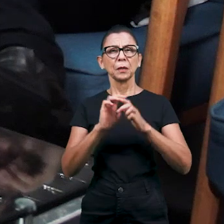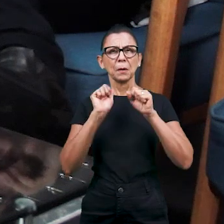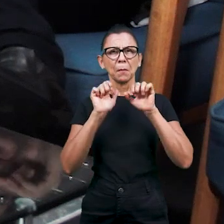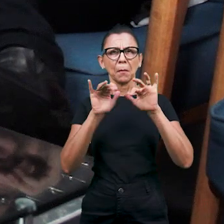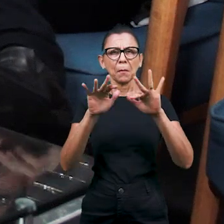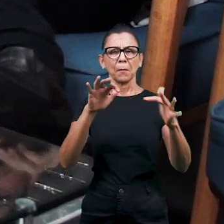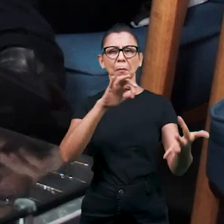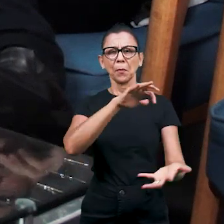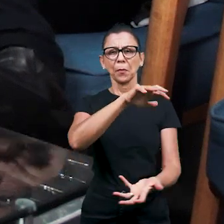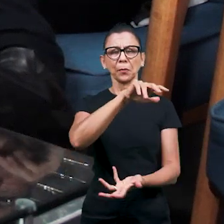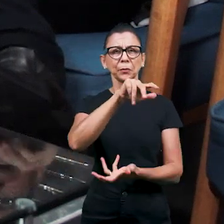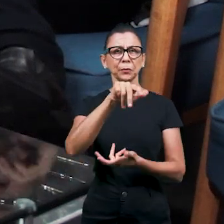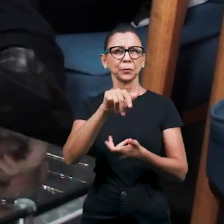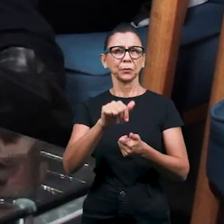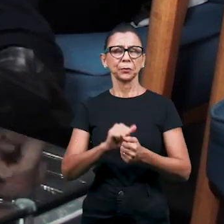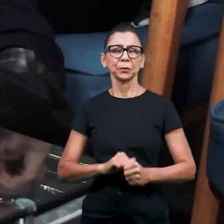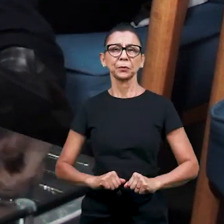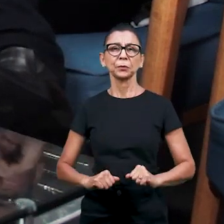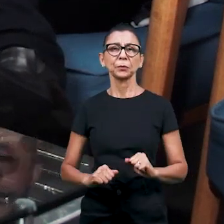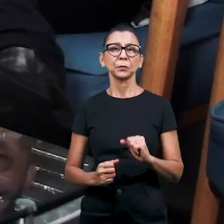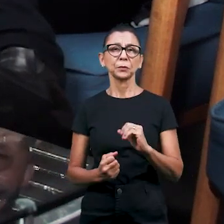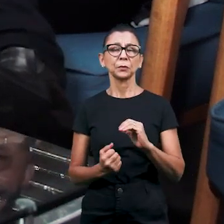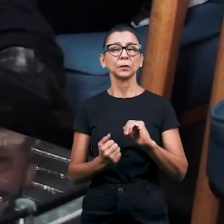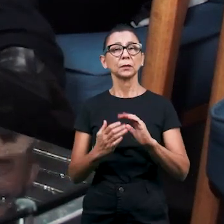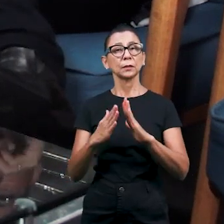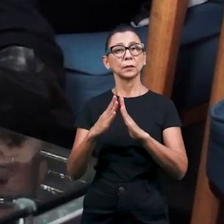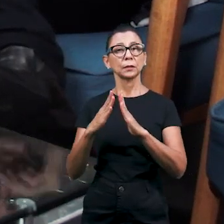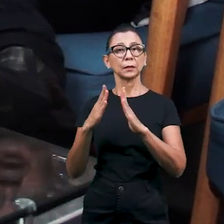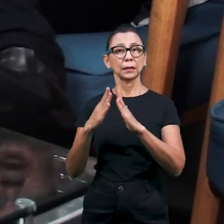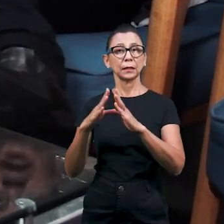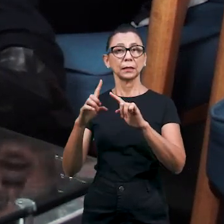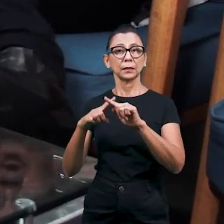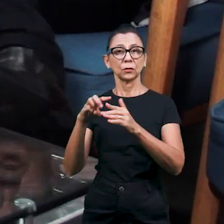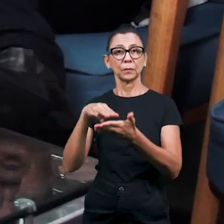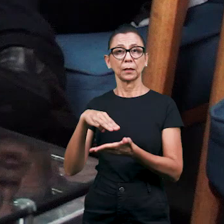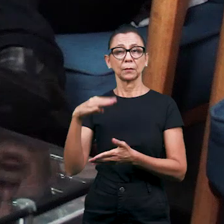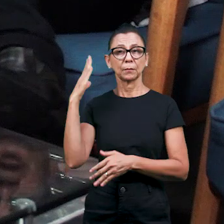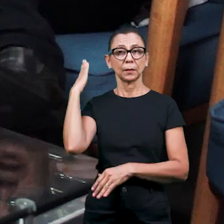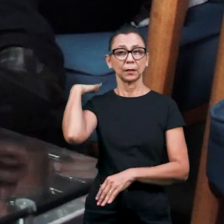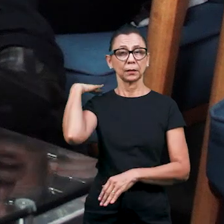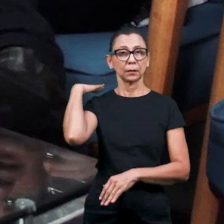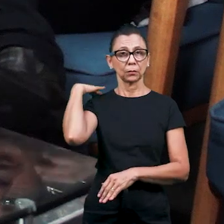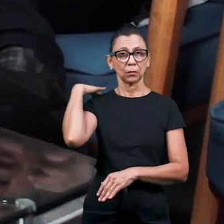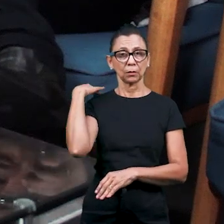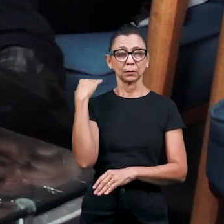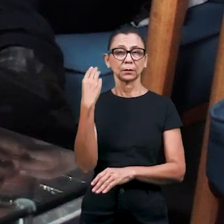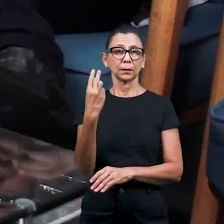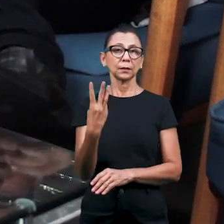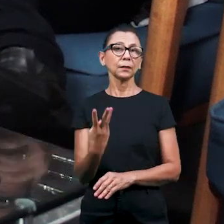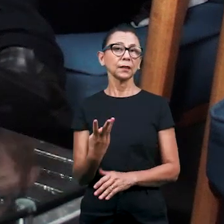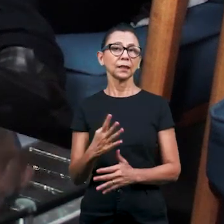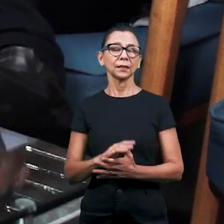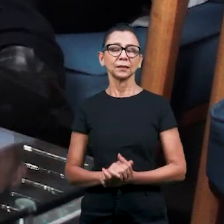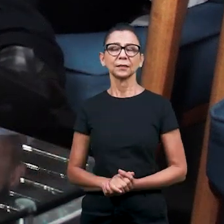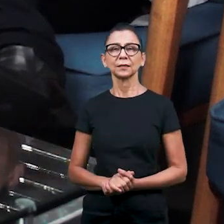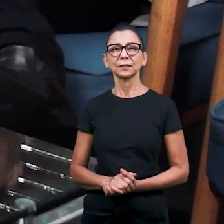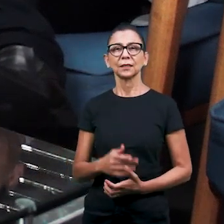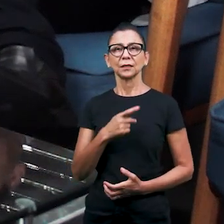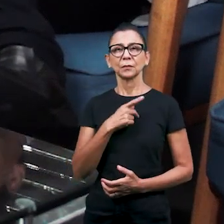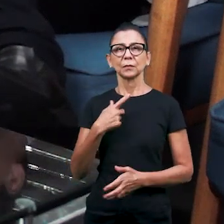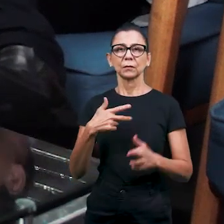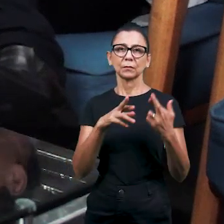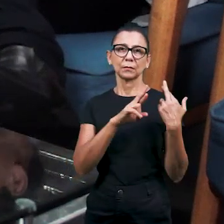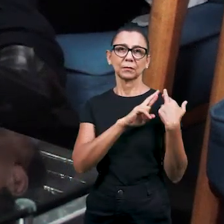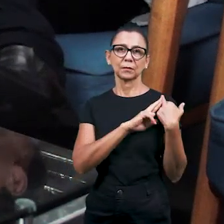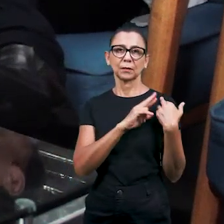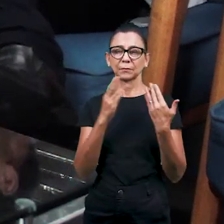tem sido feito na igreja de Praia da Costa 3, também conhecida como Moby Dick, e o pastor dessa igreja é o pastor Marcelo Ferreira, que